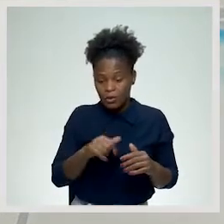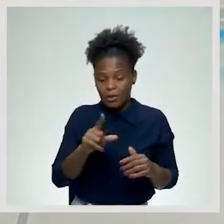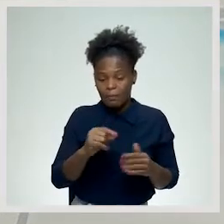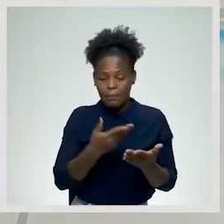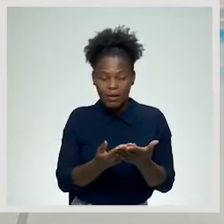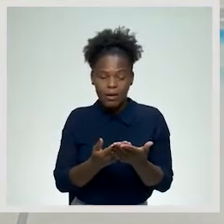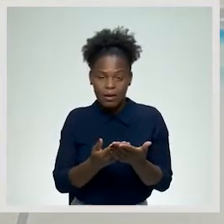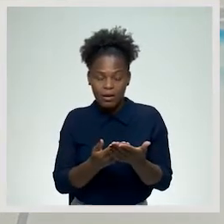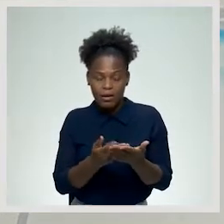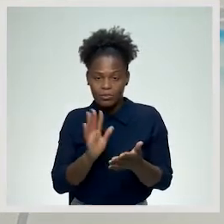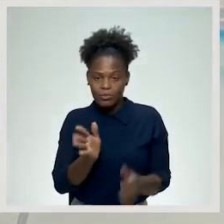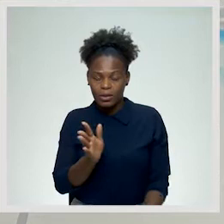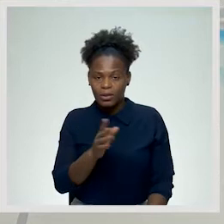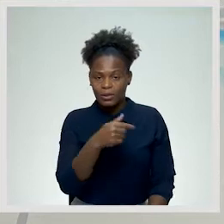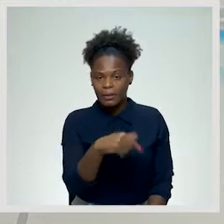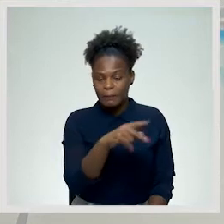deram